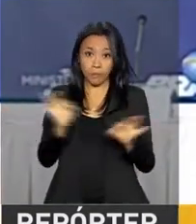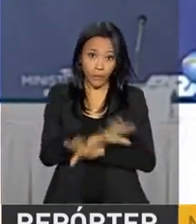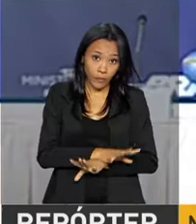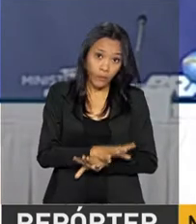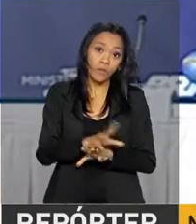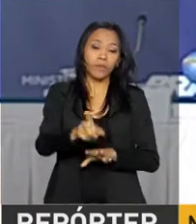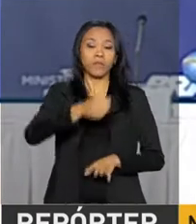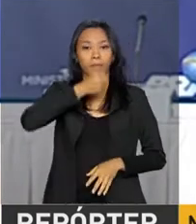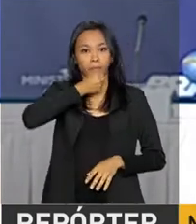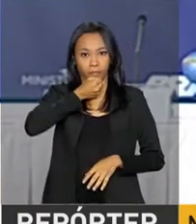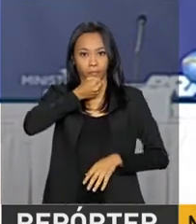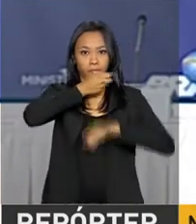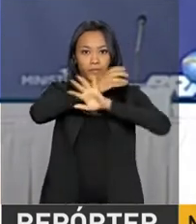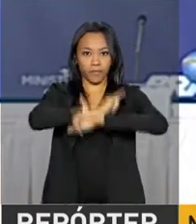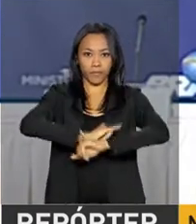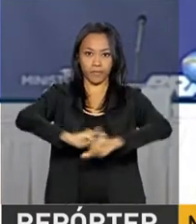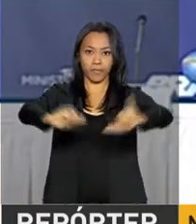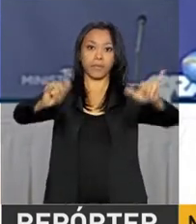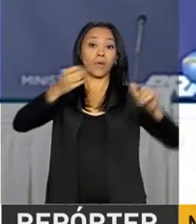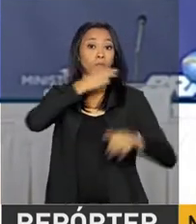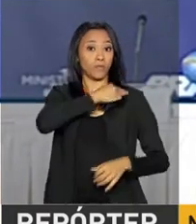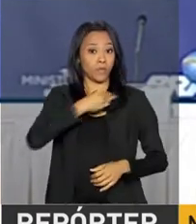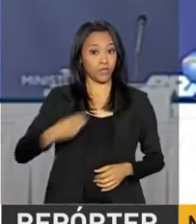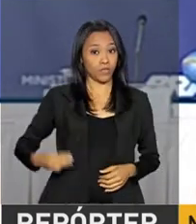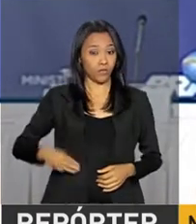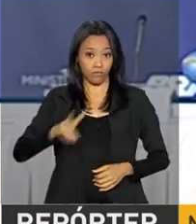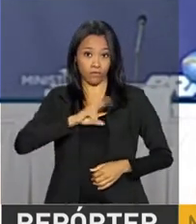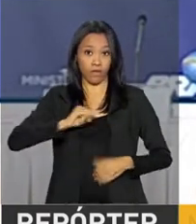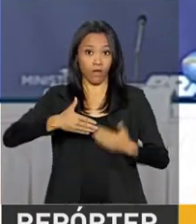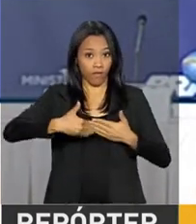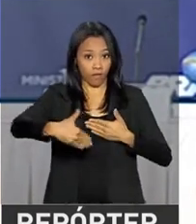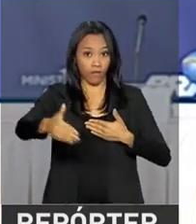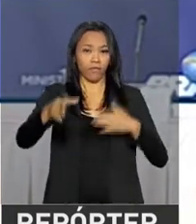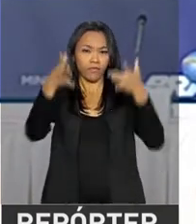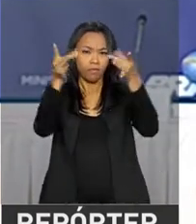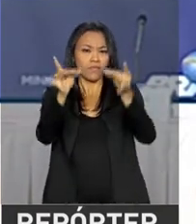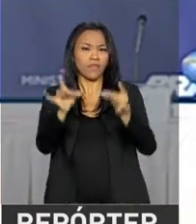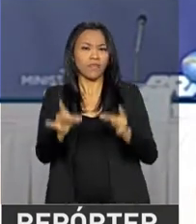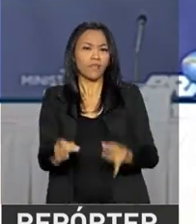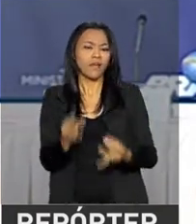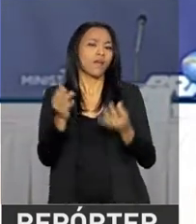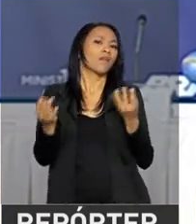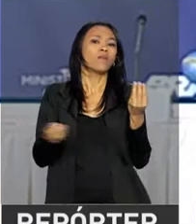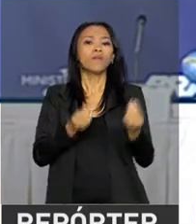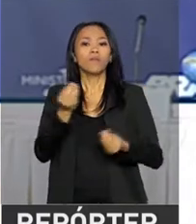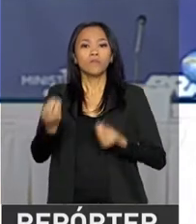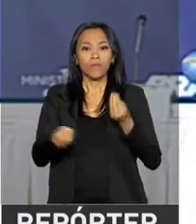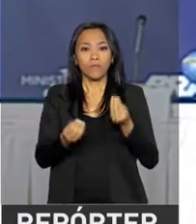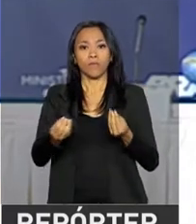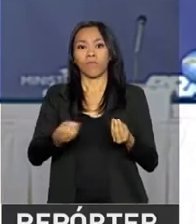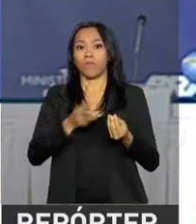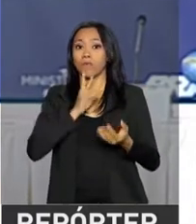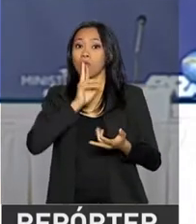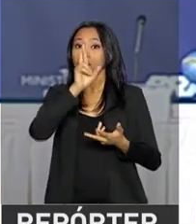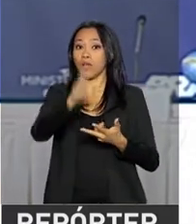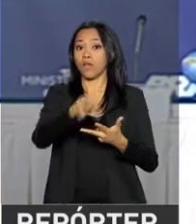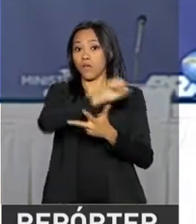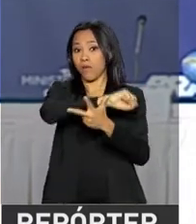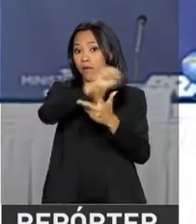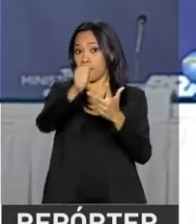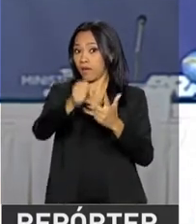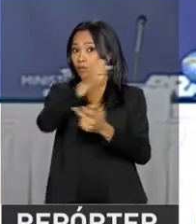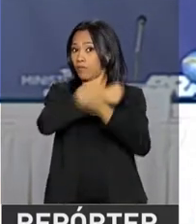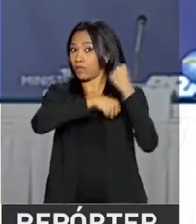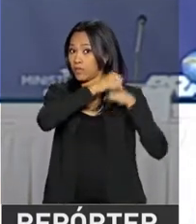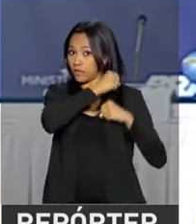com o ministro Mendonça Filho, que vai dar mais detalhes aí sobre o resultado do Enem do ano passado. Logo depois